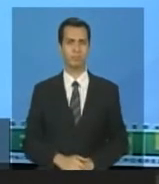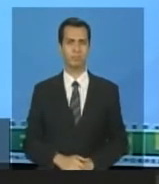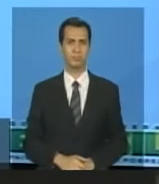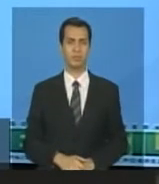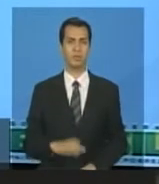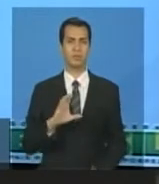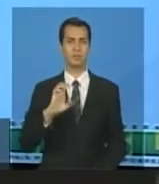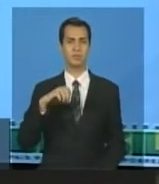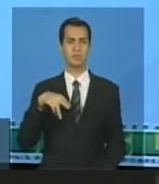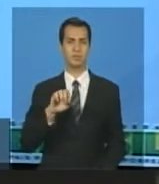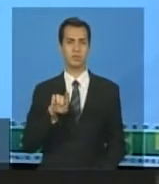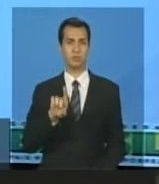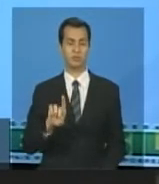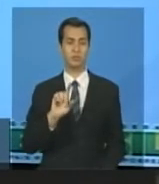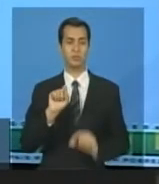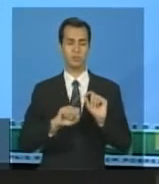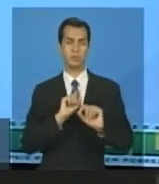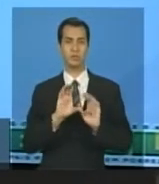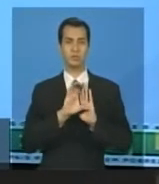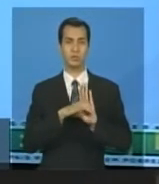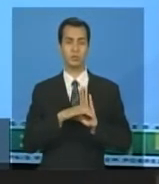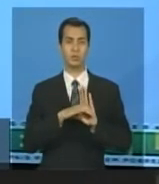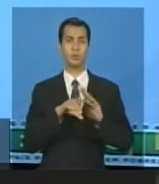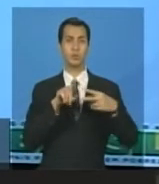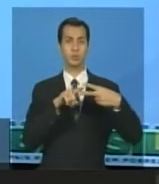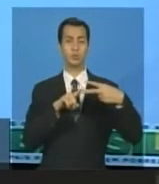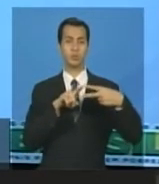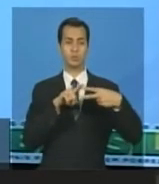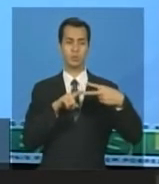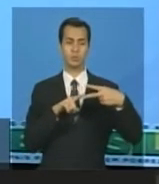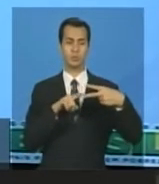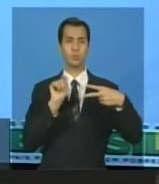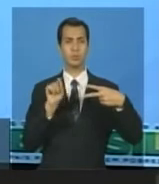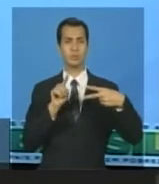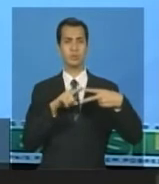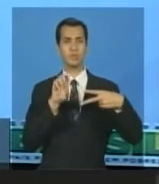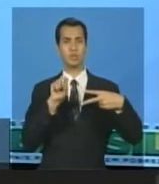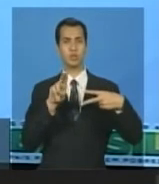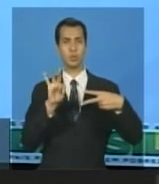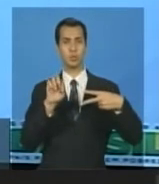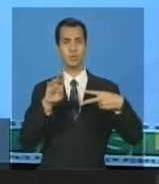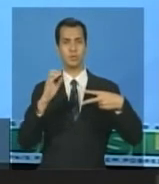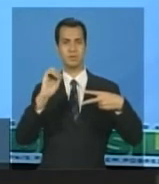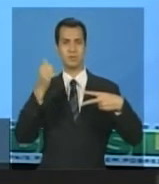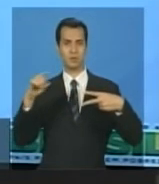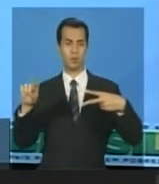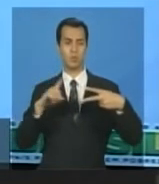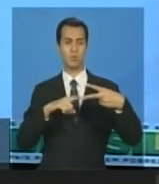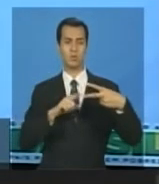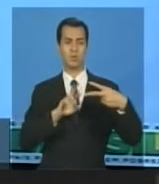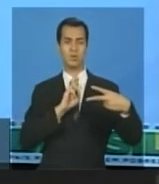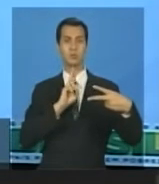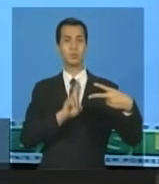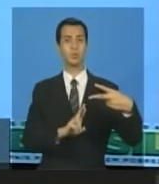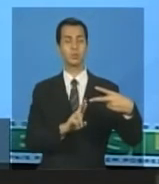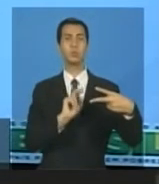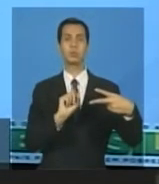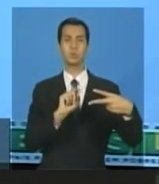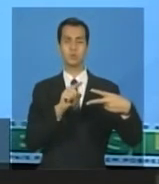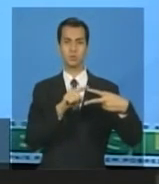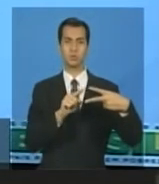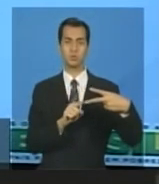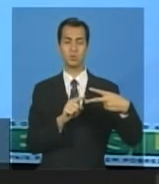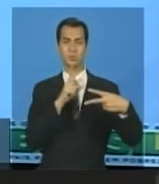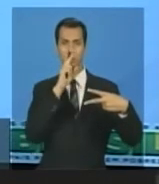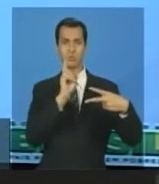Senado incorpora um conceito Adicionar este conceito do ao né é um conceito de situação e um conceito de resposta é como se fosse centros